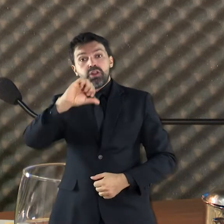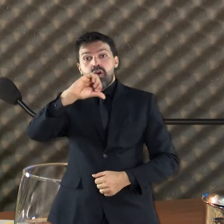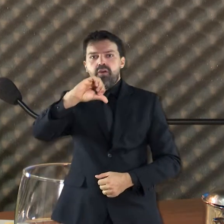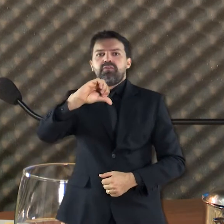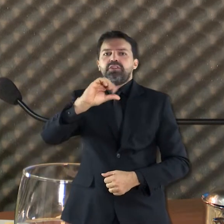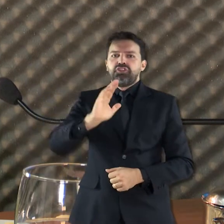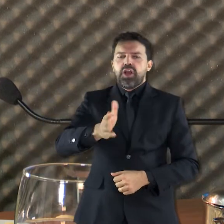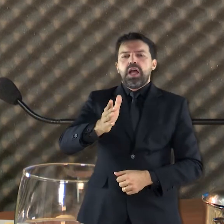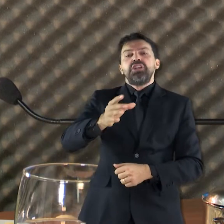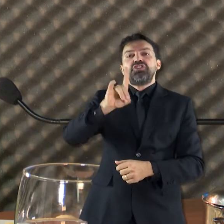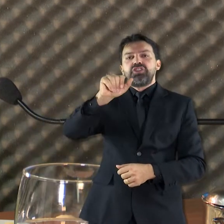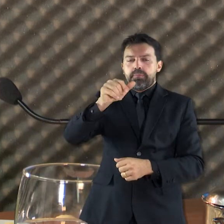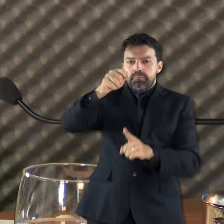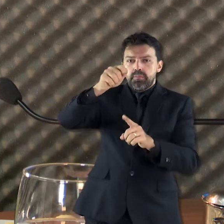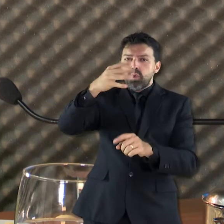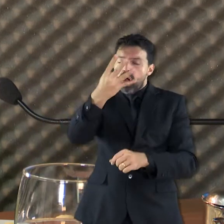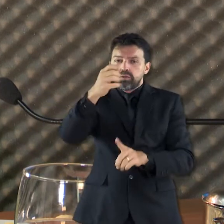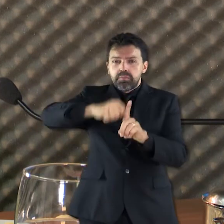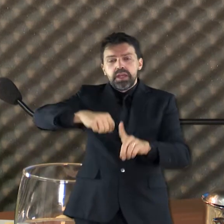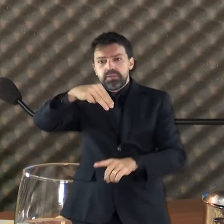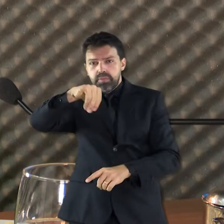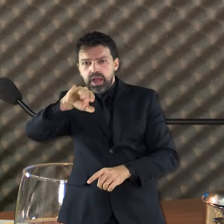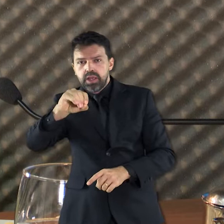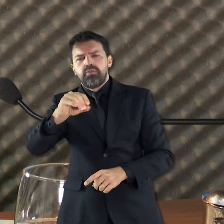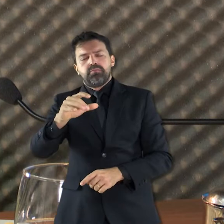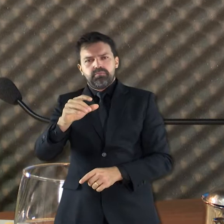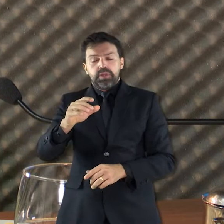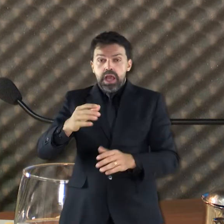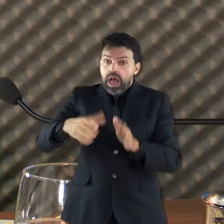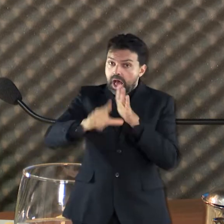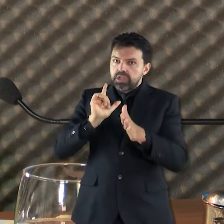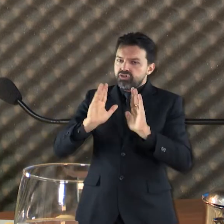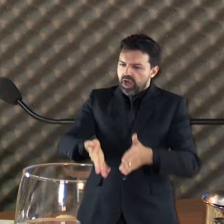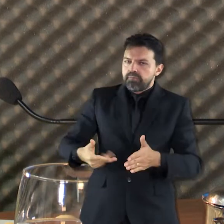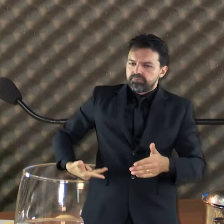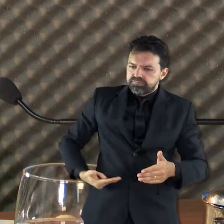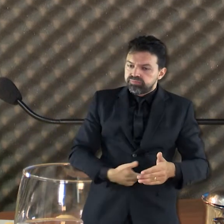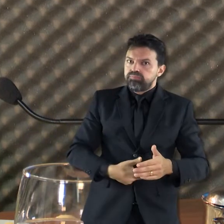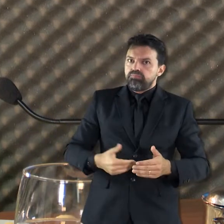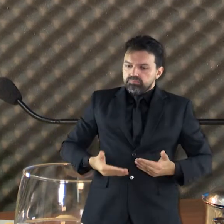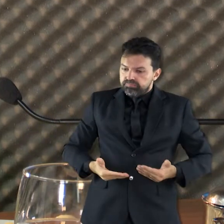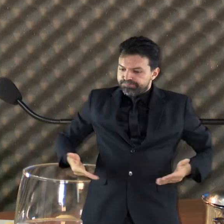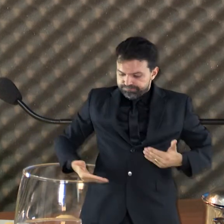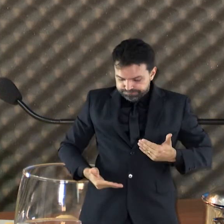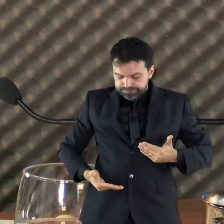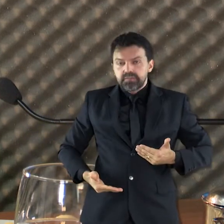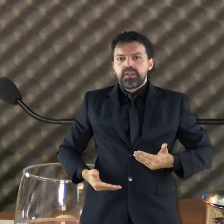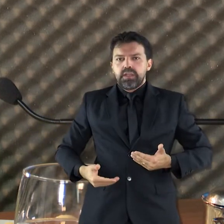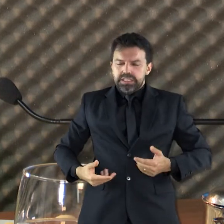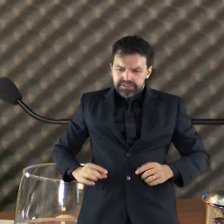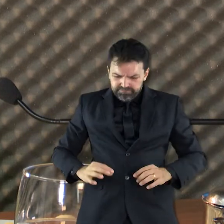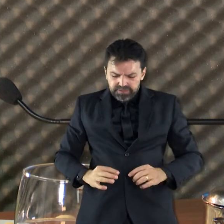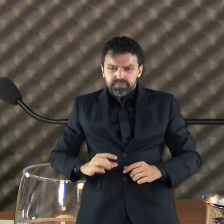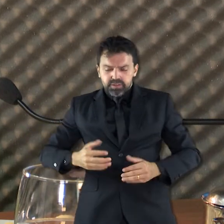nona vai ser agora dia 4 de maio. Que eu fiz a operação grandona, aí um dos vasos, que eles fizeram um monte de religação, um dos vasos, a